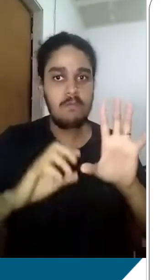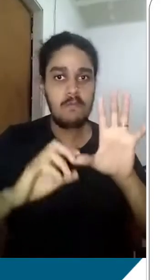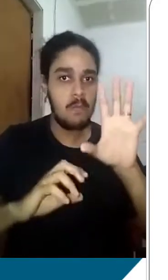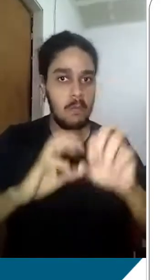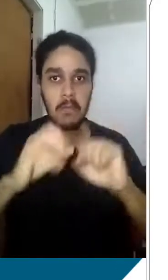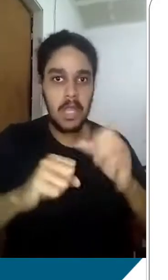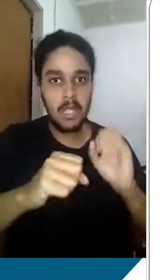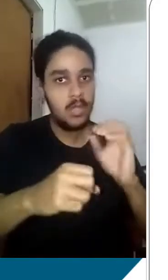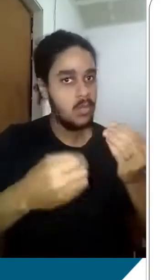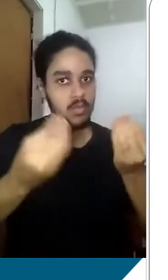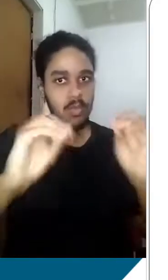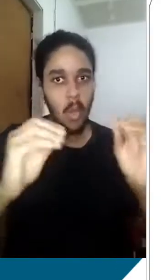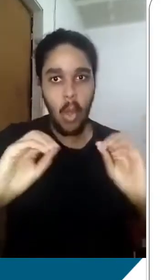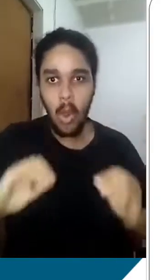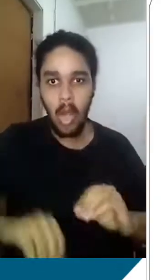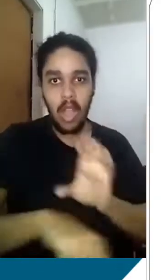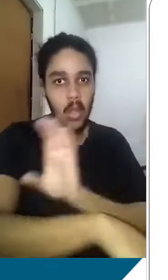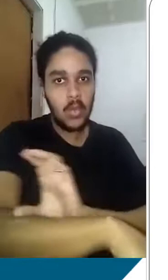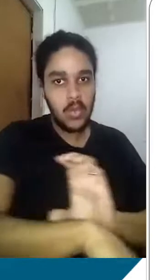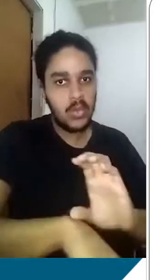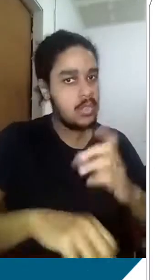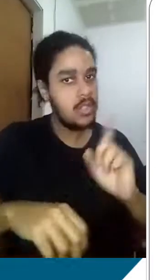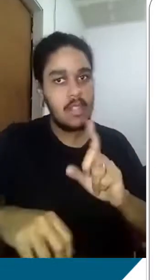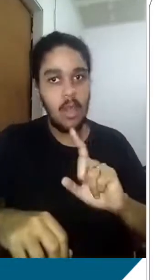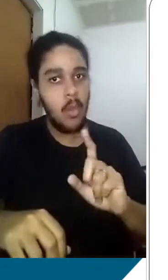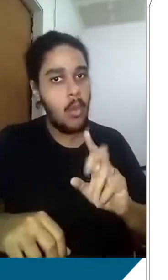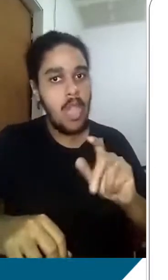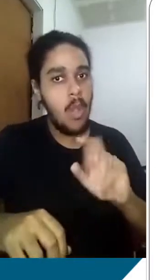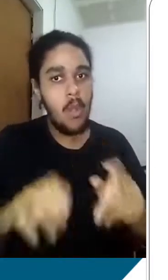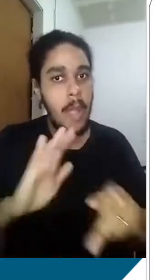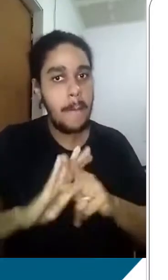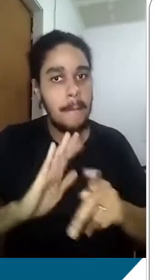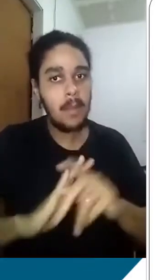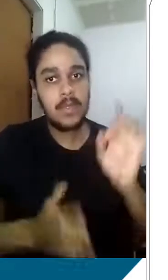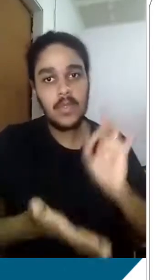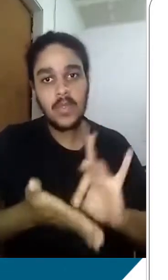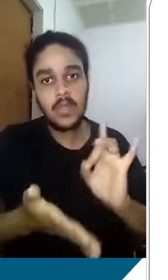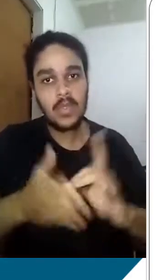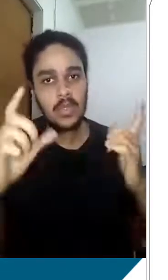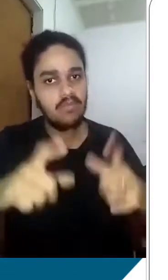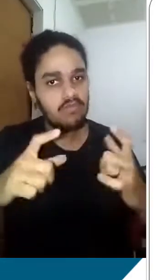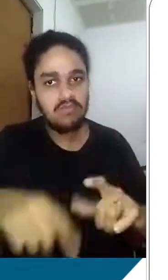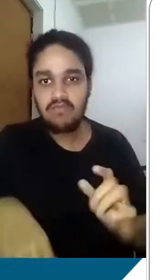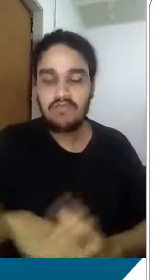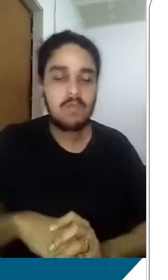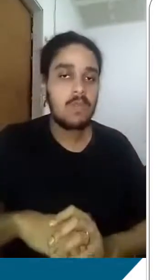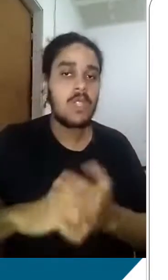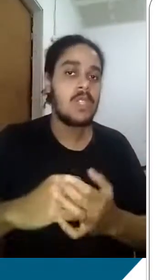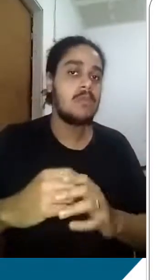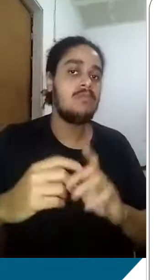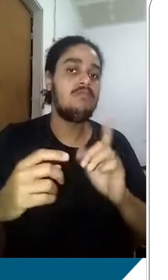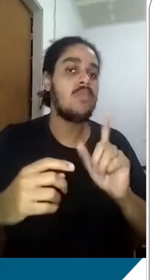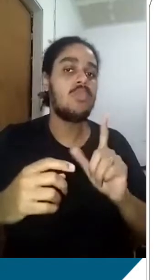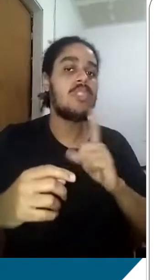buscando não inserir determinadas culturas que não fazem parte da realidade dos lugares, né, de modo que não haja